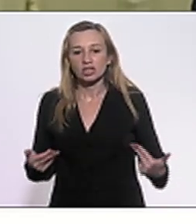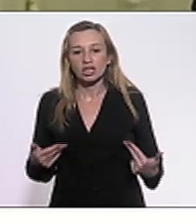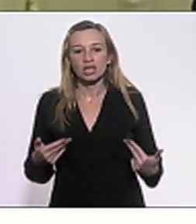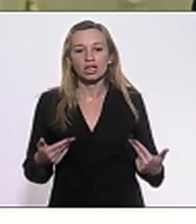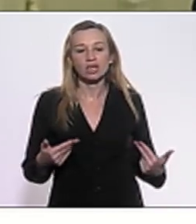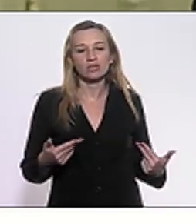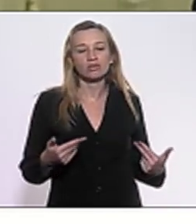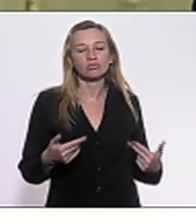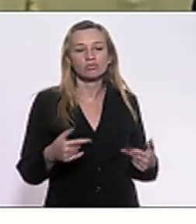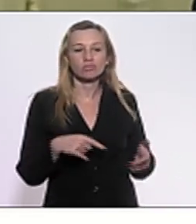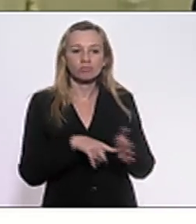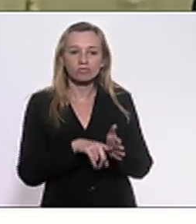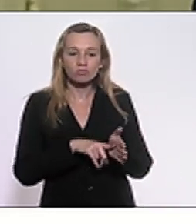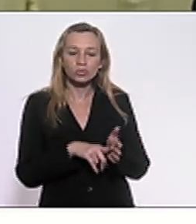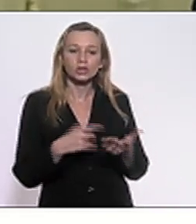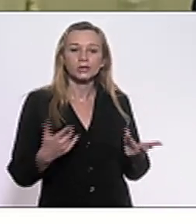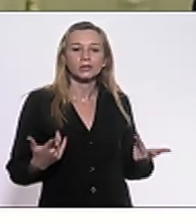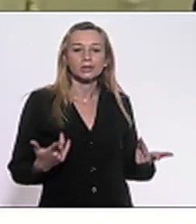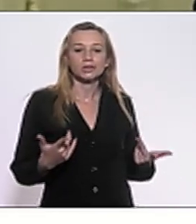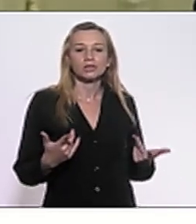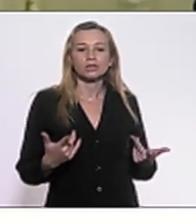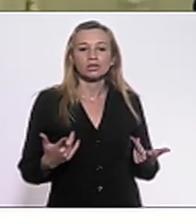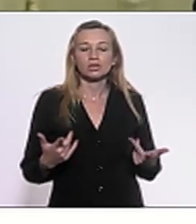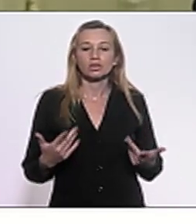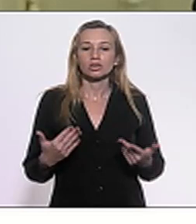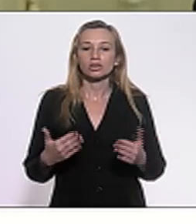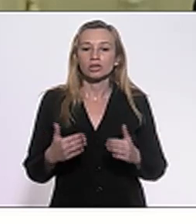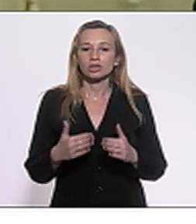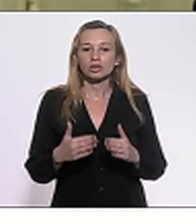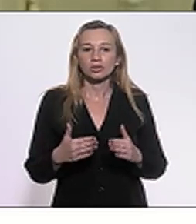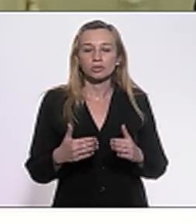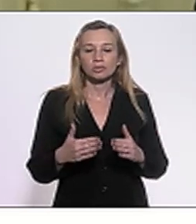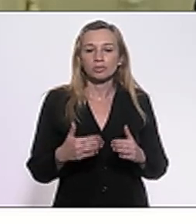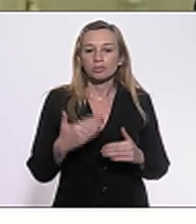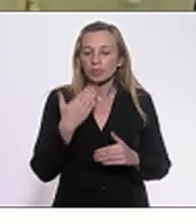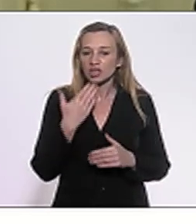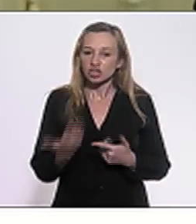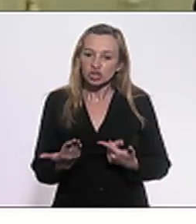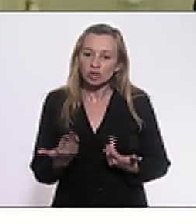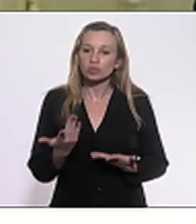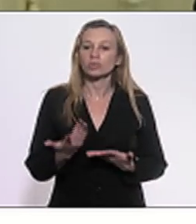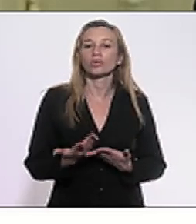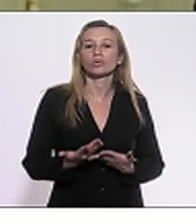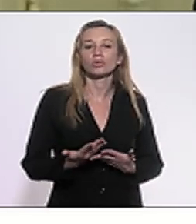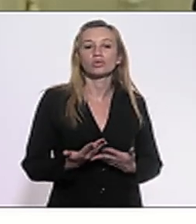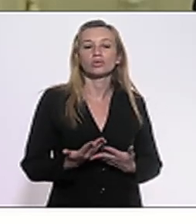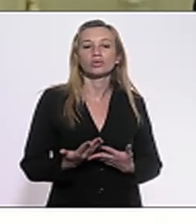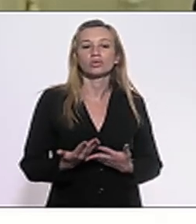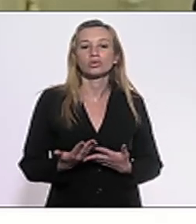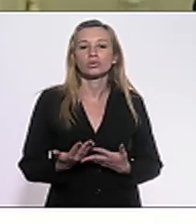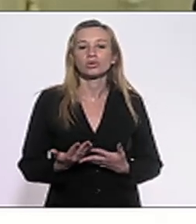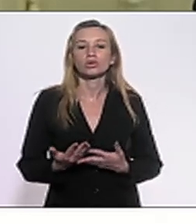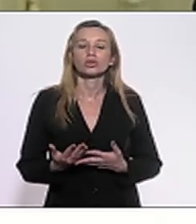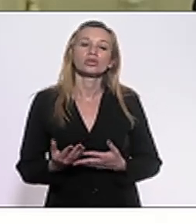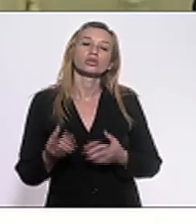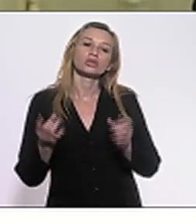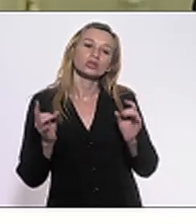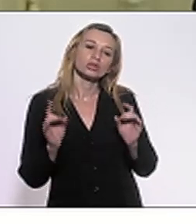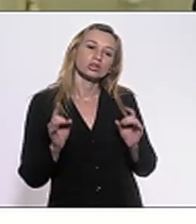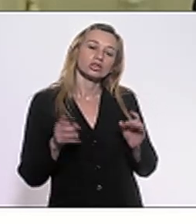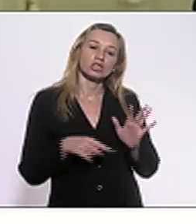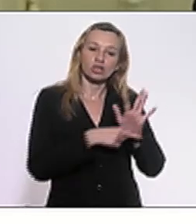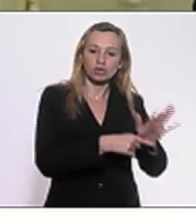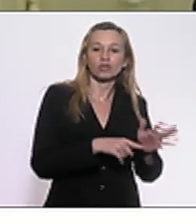fazendo a verificação de requisitos e não, ou atendimento de requisitos específicos de benefícios